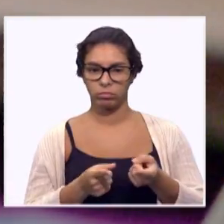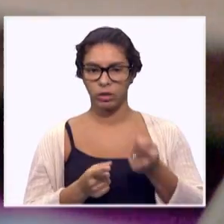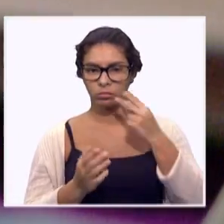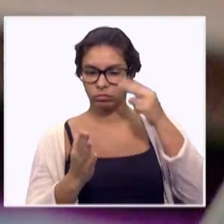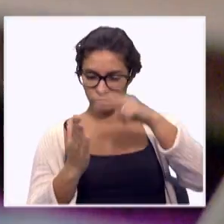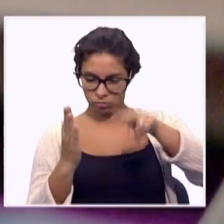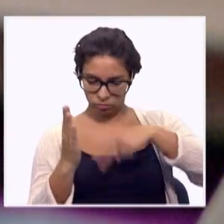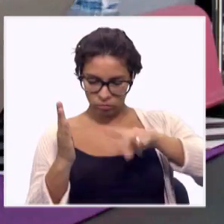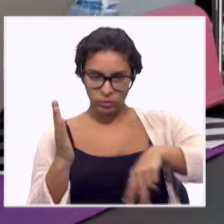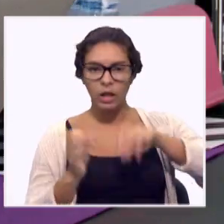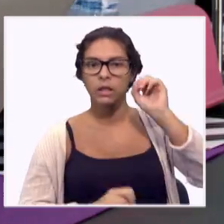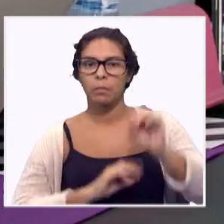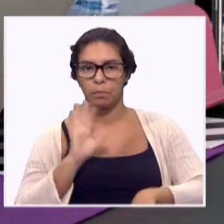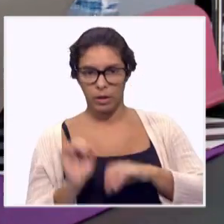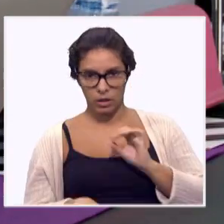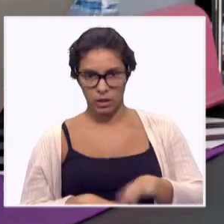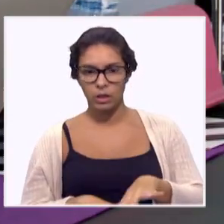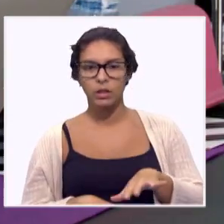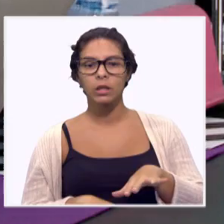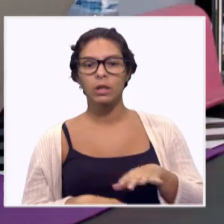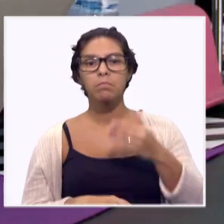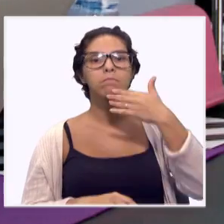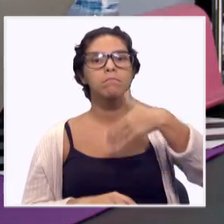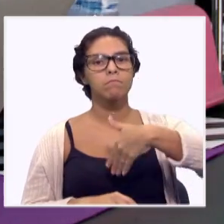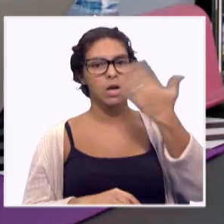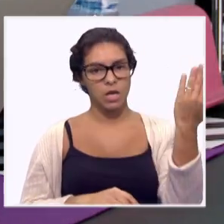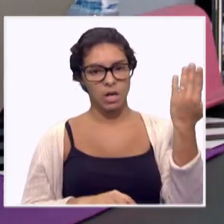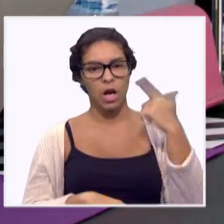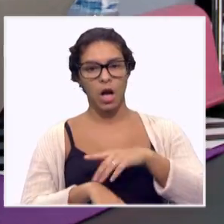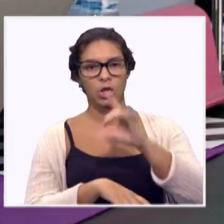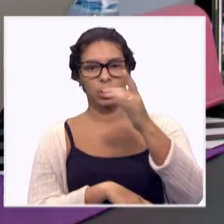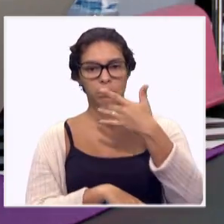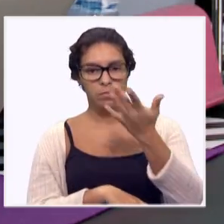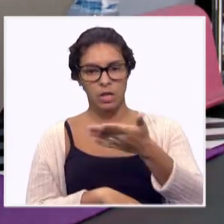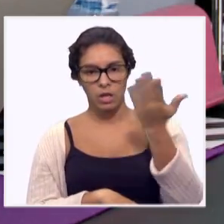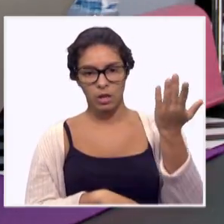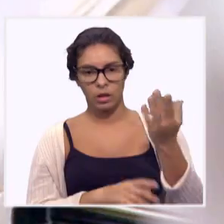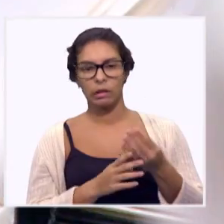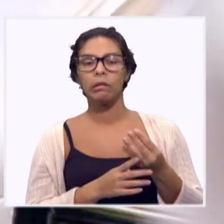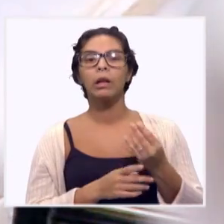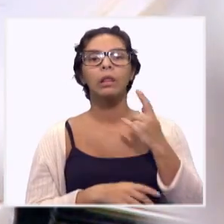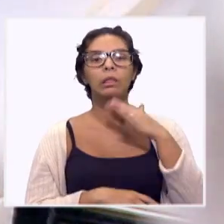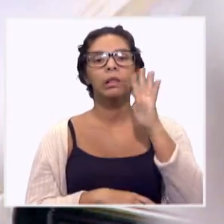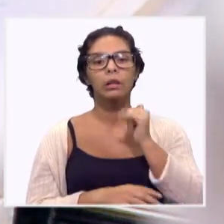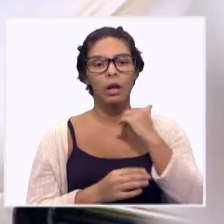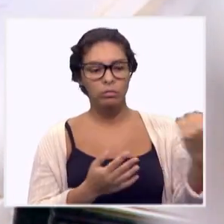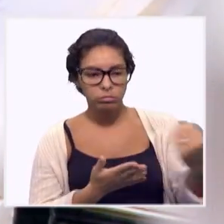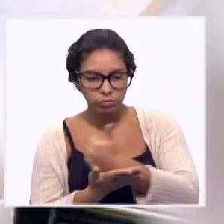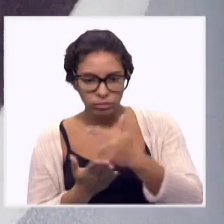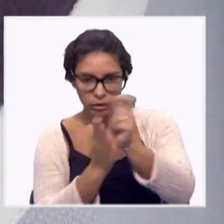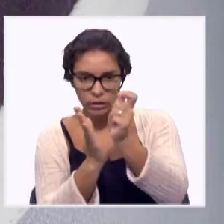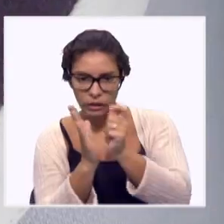o dia a ver todas as notícias, o que é que saiu logo de manhãzinha às 6 da manhã, fazer ali